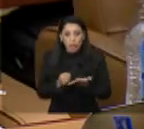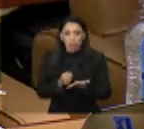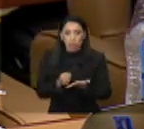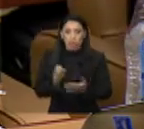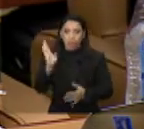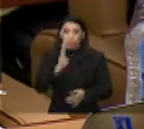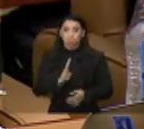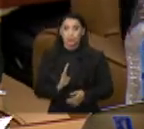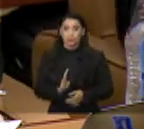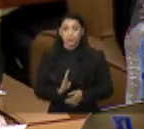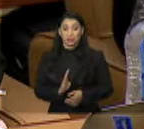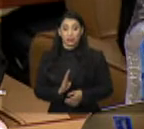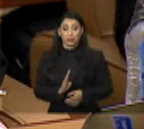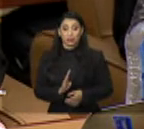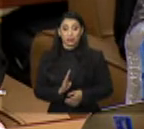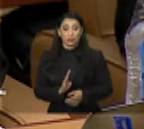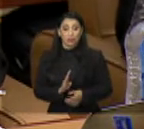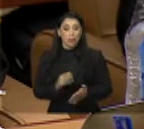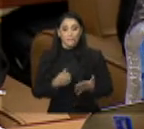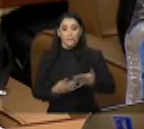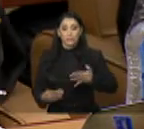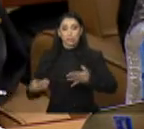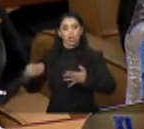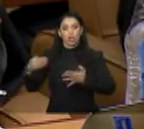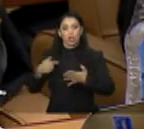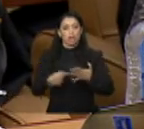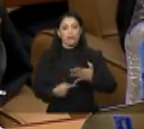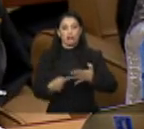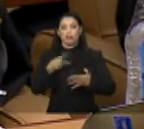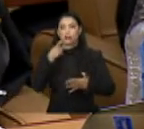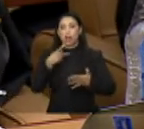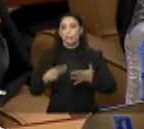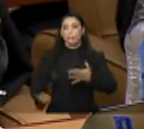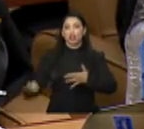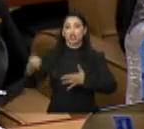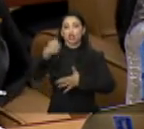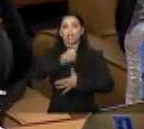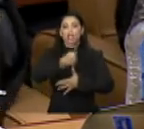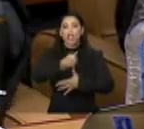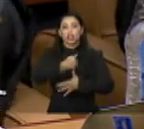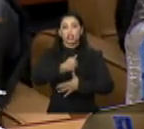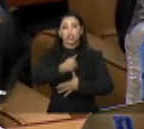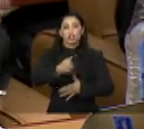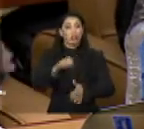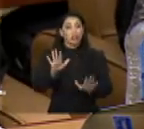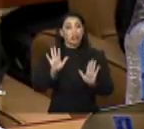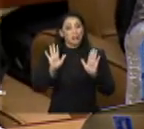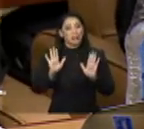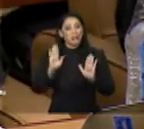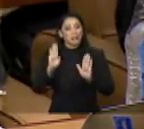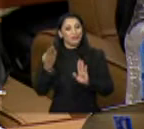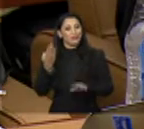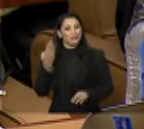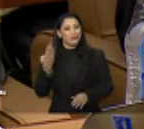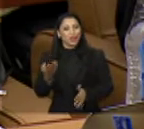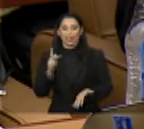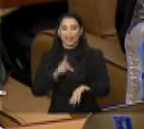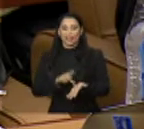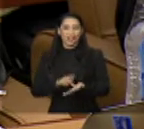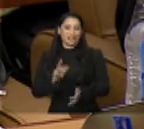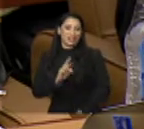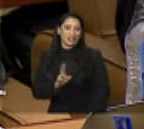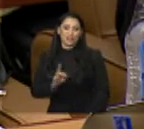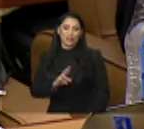é uma falsa prioridade todo mundo anuncia Tony truentemente que a educação básica é